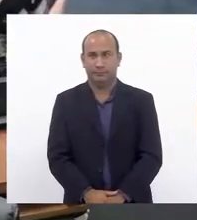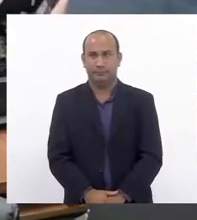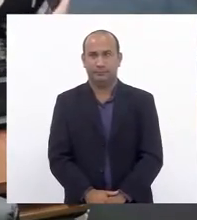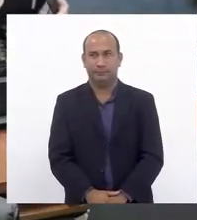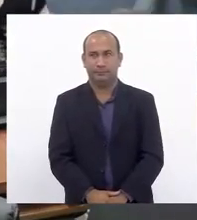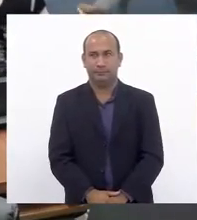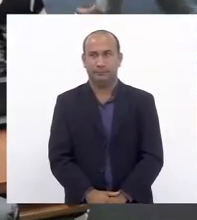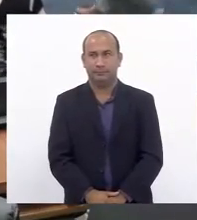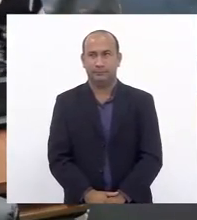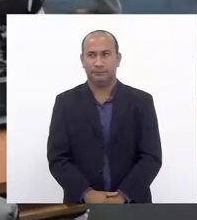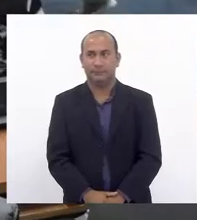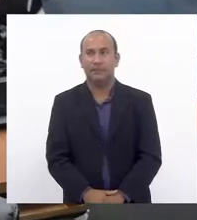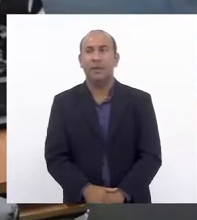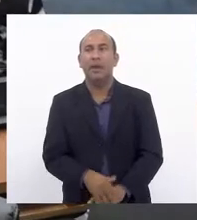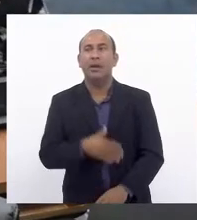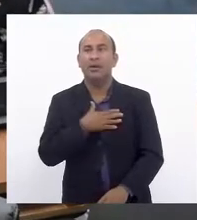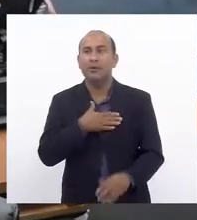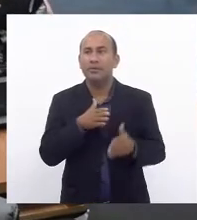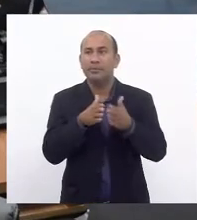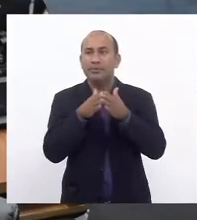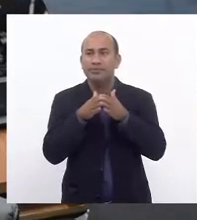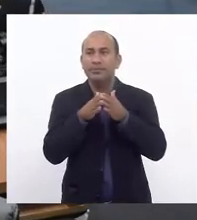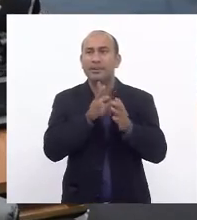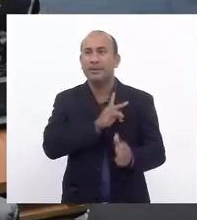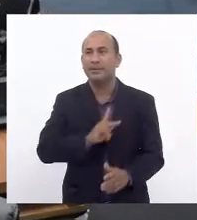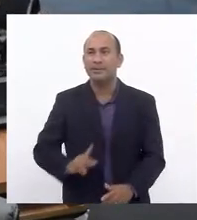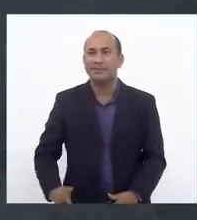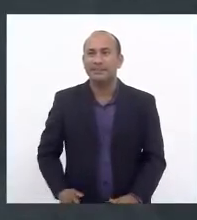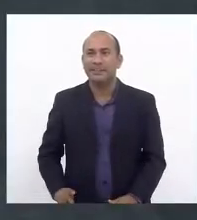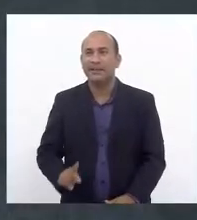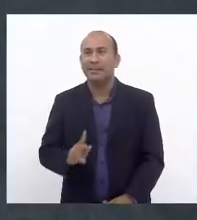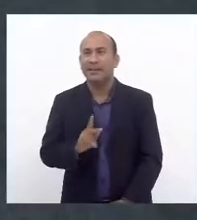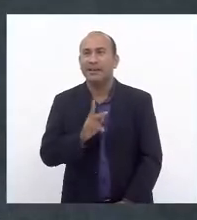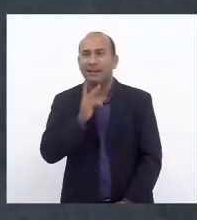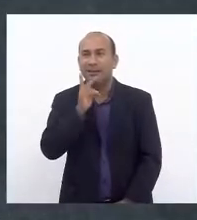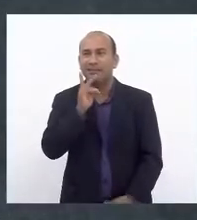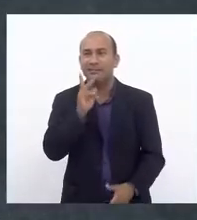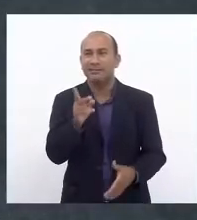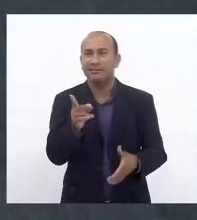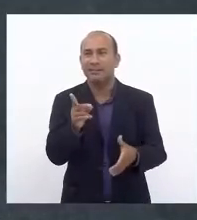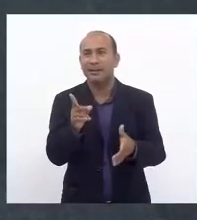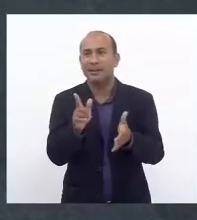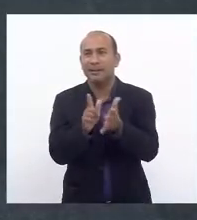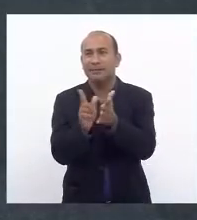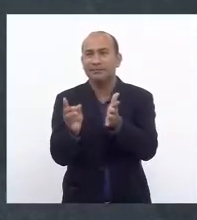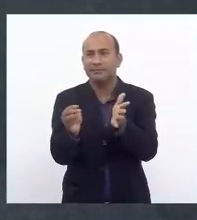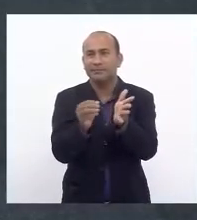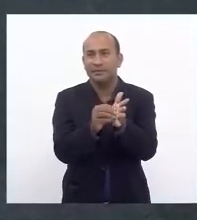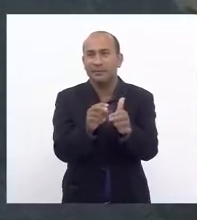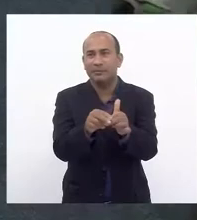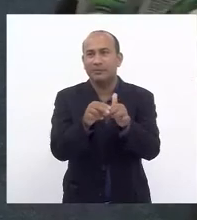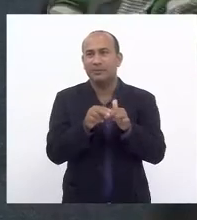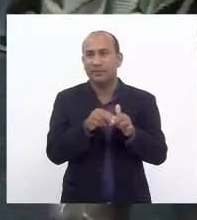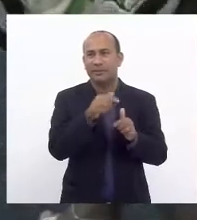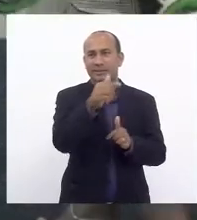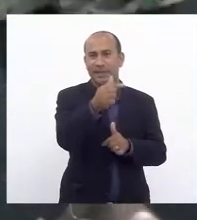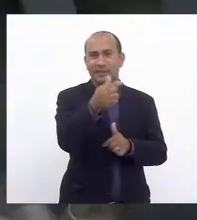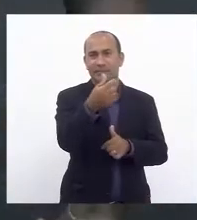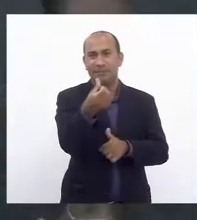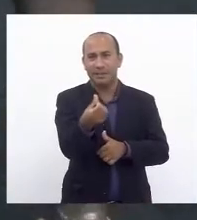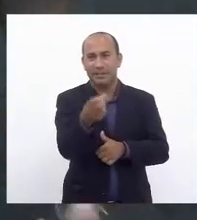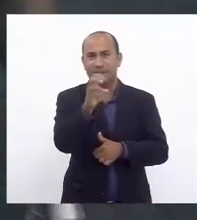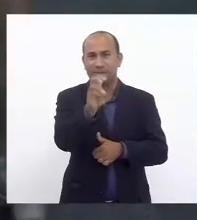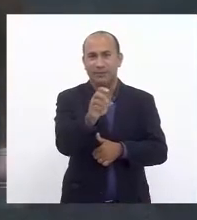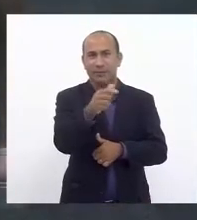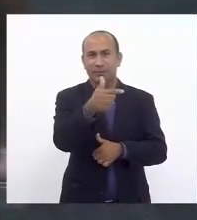Dominarão o mundo. Eu gostaria de solicitar a Vossa Excelência que fosse colocado na pauta o projeto de resolução 765 de